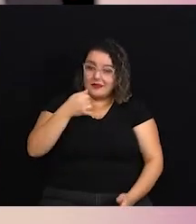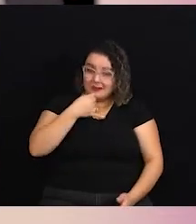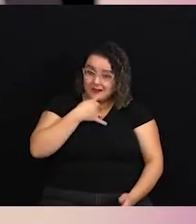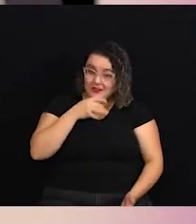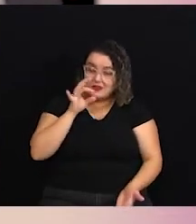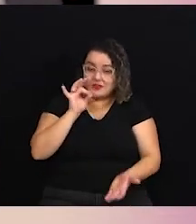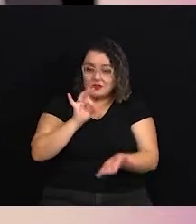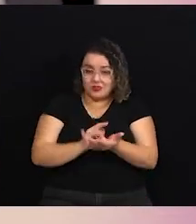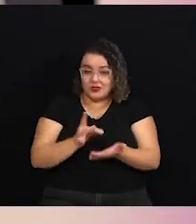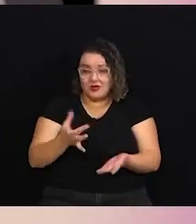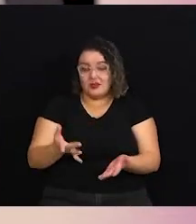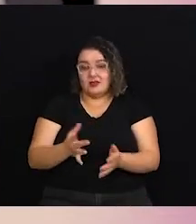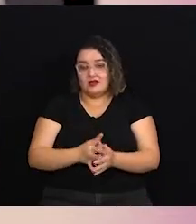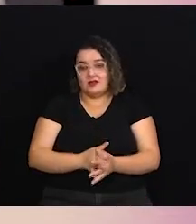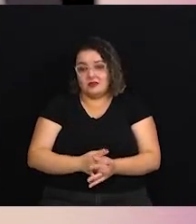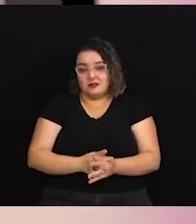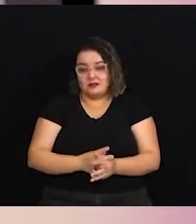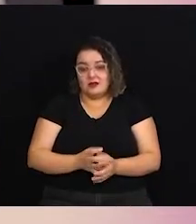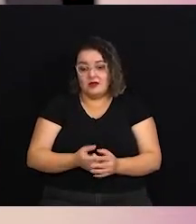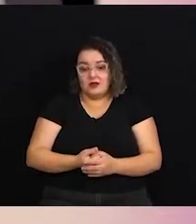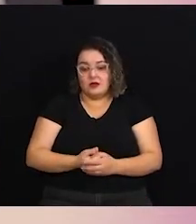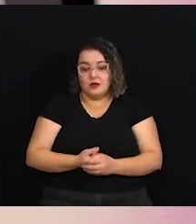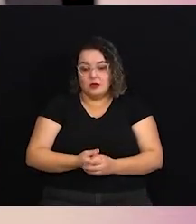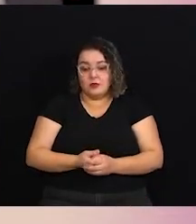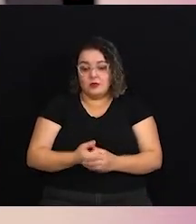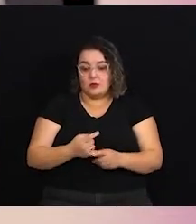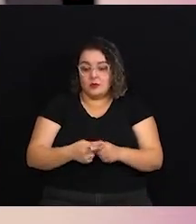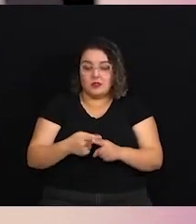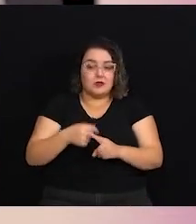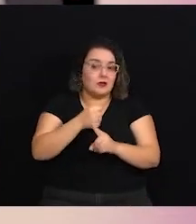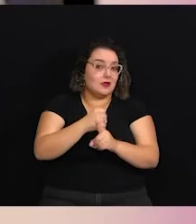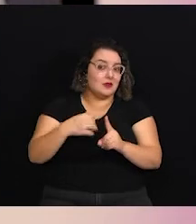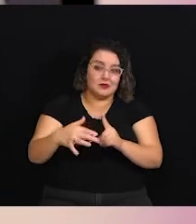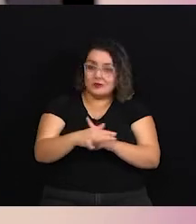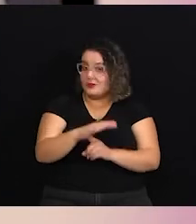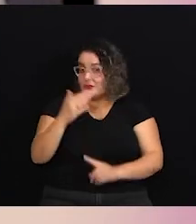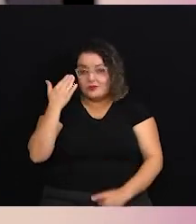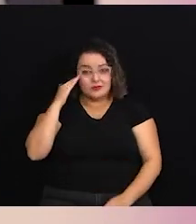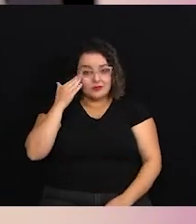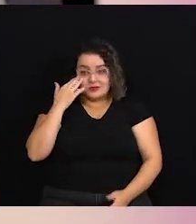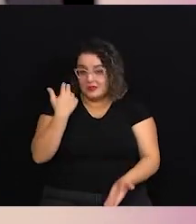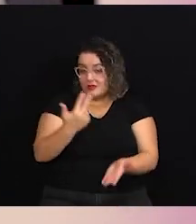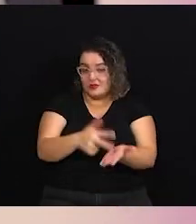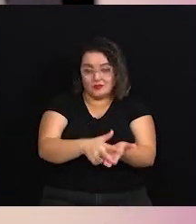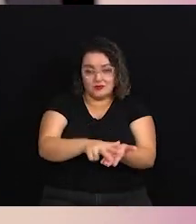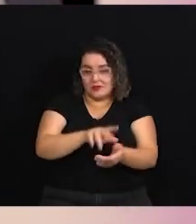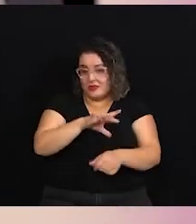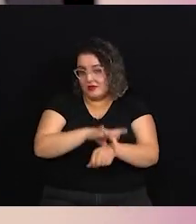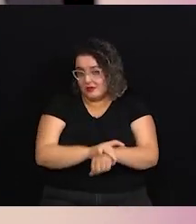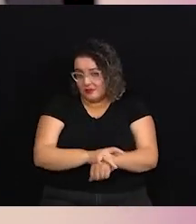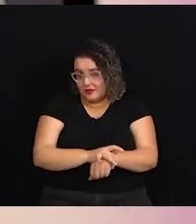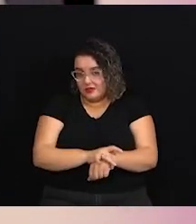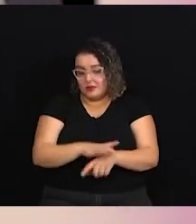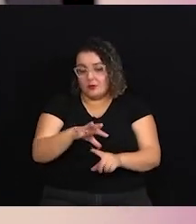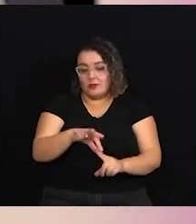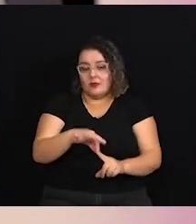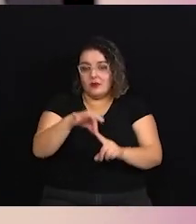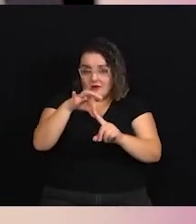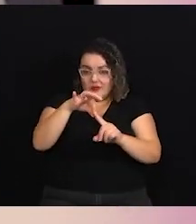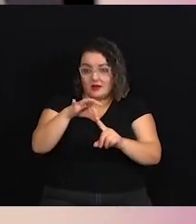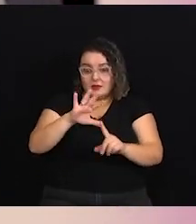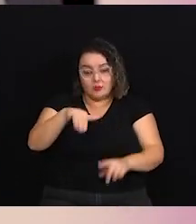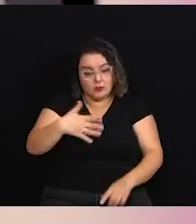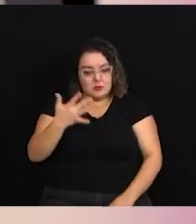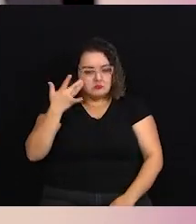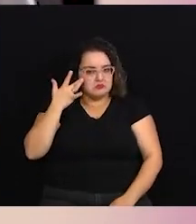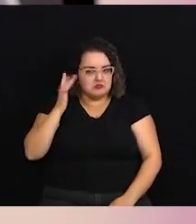realidade por conta que a sociedade ainda não entendi sobre reflexão bom então prefere